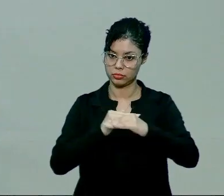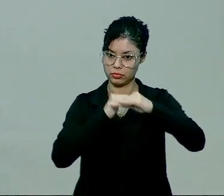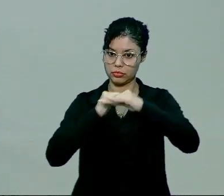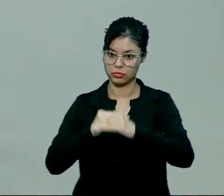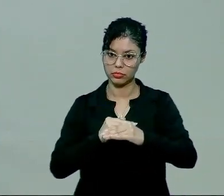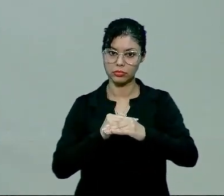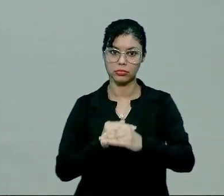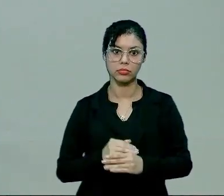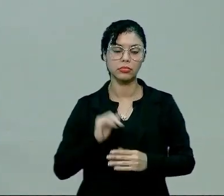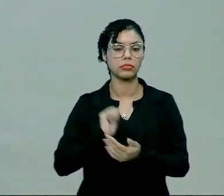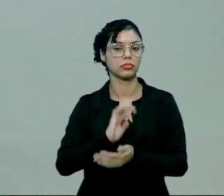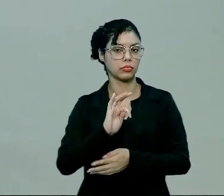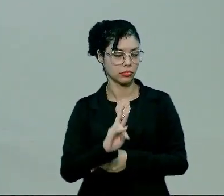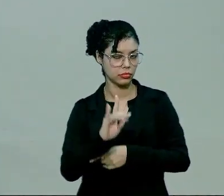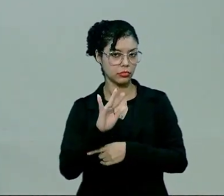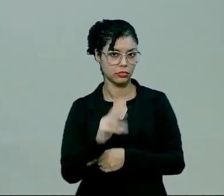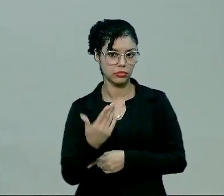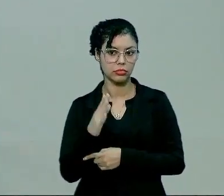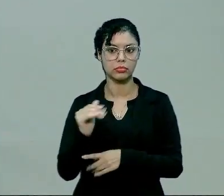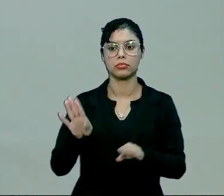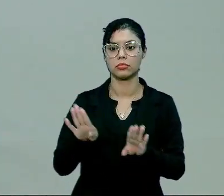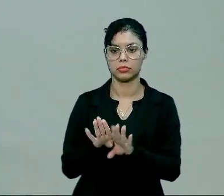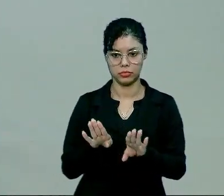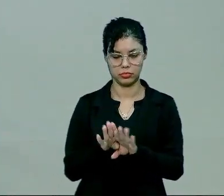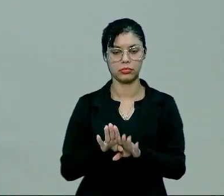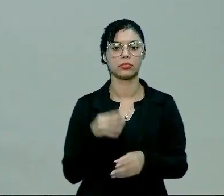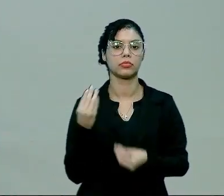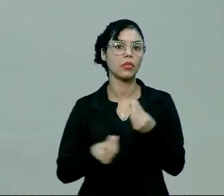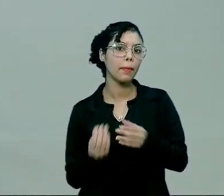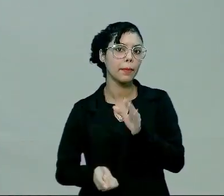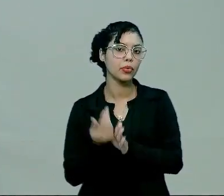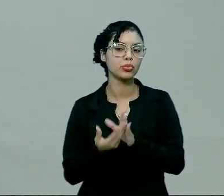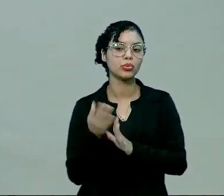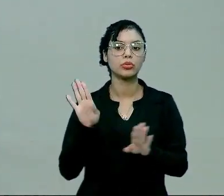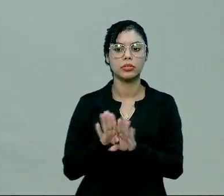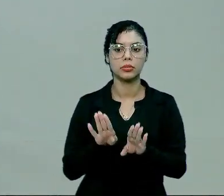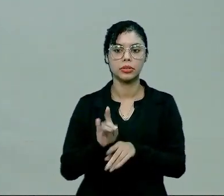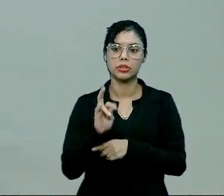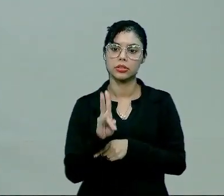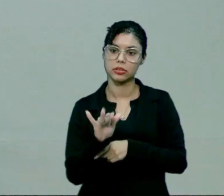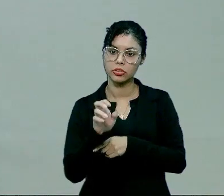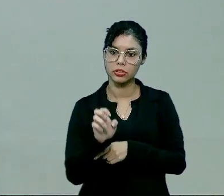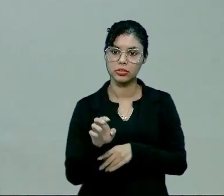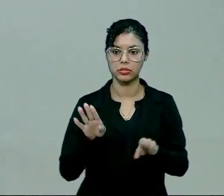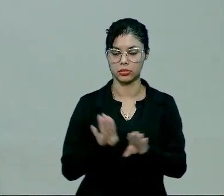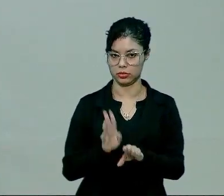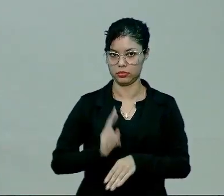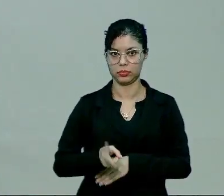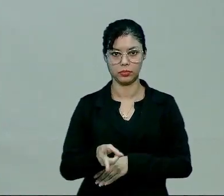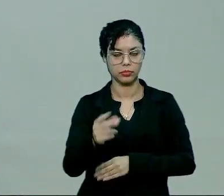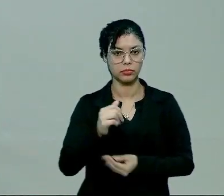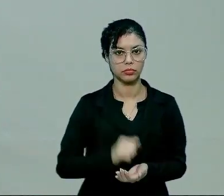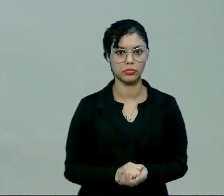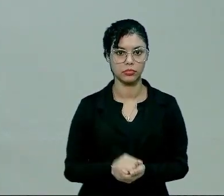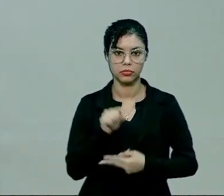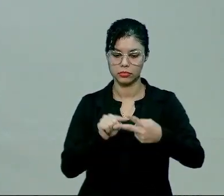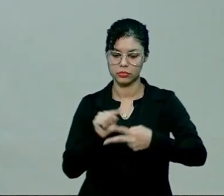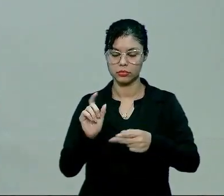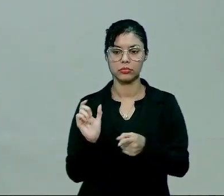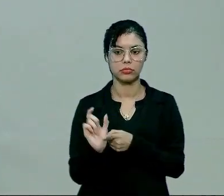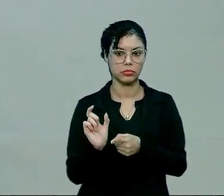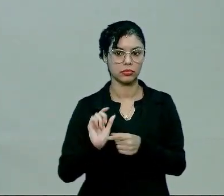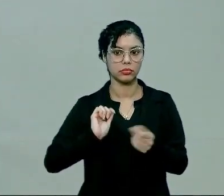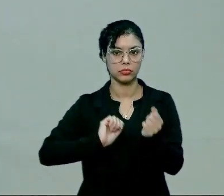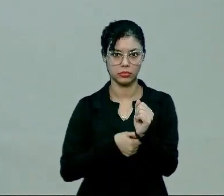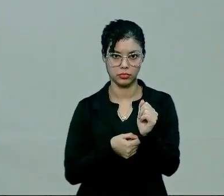iguais e as concentrações, tanto de reagente quanto produto, elas necessitam ser constantes. Então, são as 2